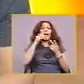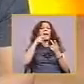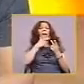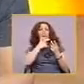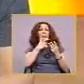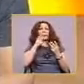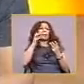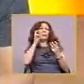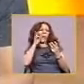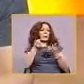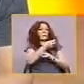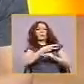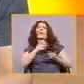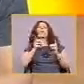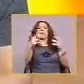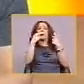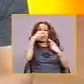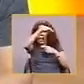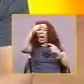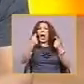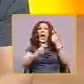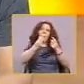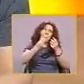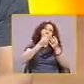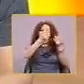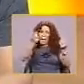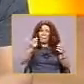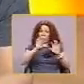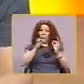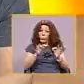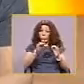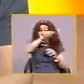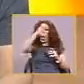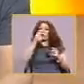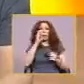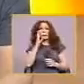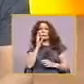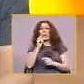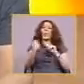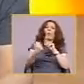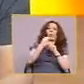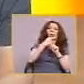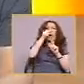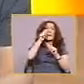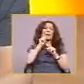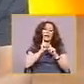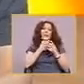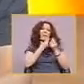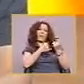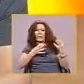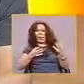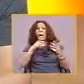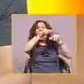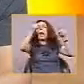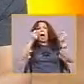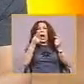muita homofobia. Obviamente, ou seja, neste momento o preconceito contra lésbicas, gays, bissexuais e transgénero é